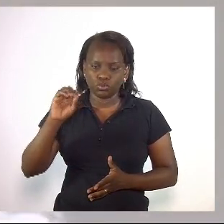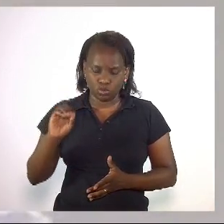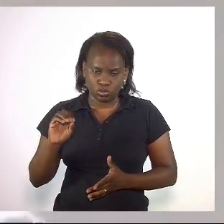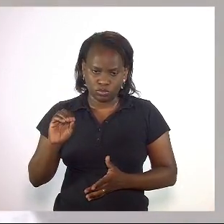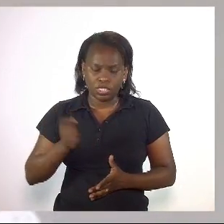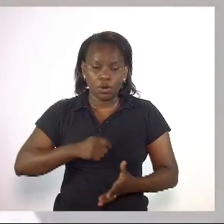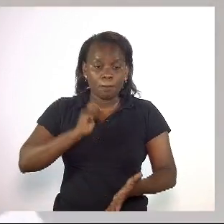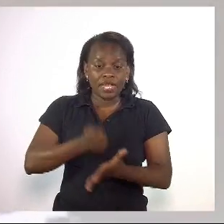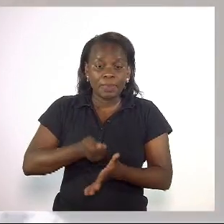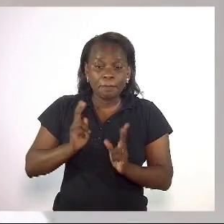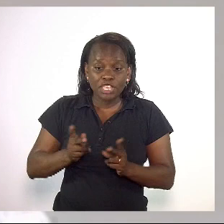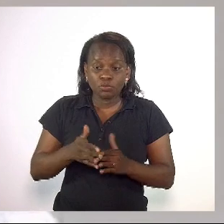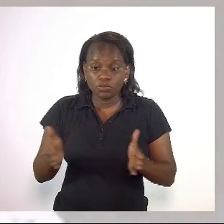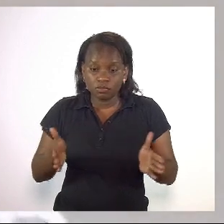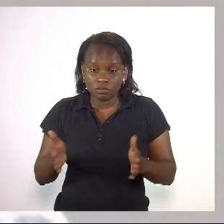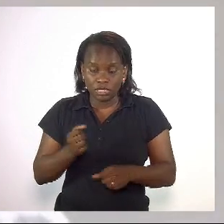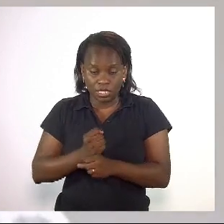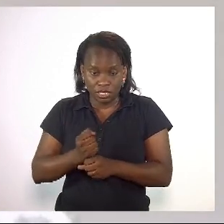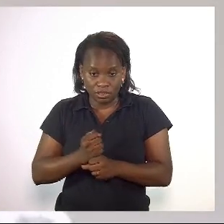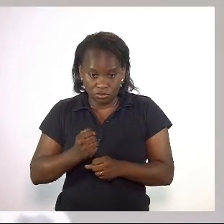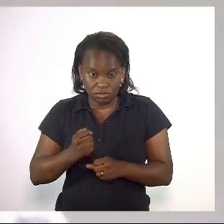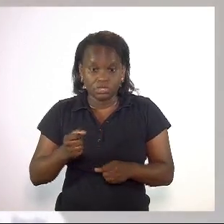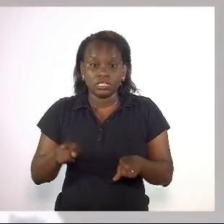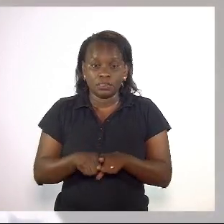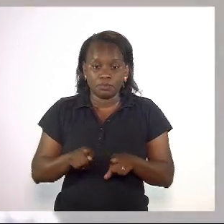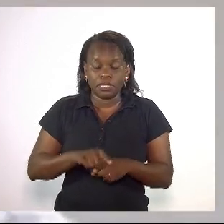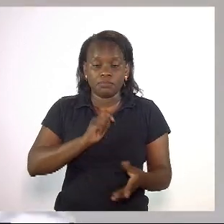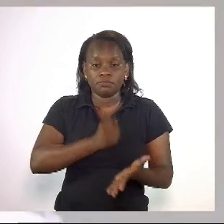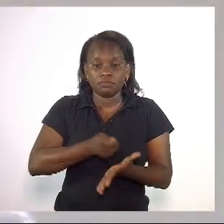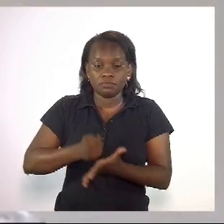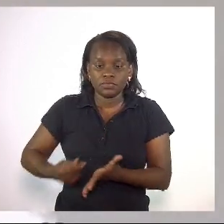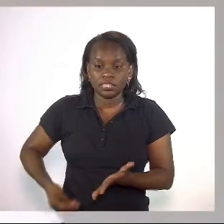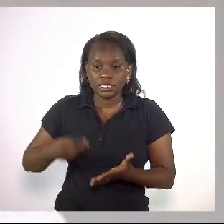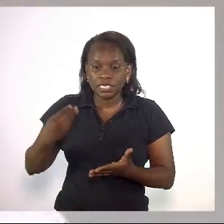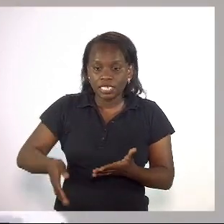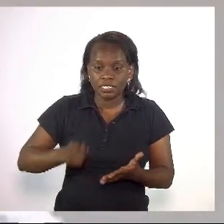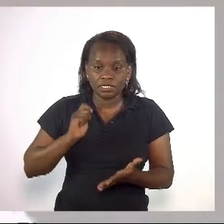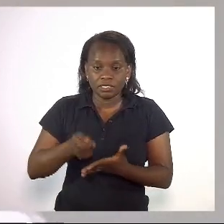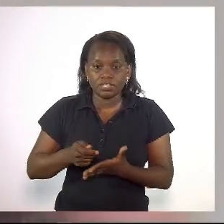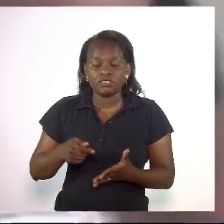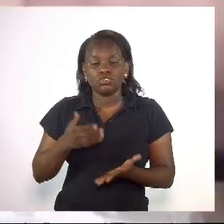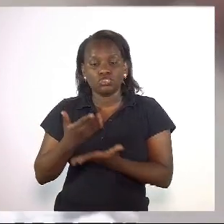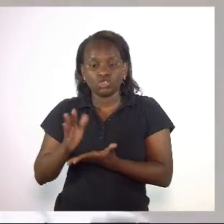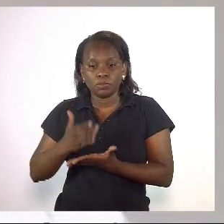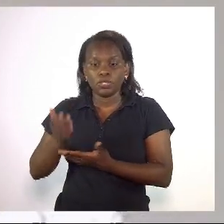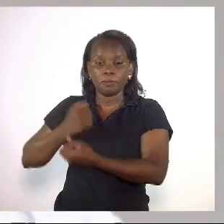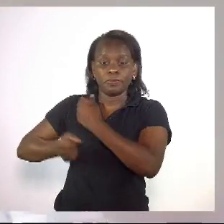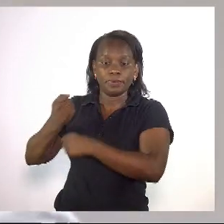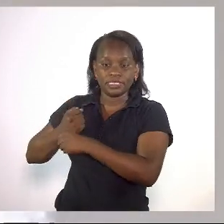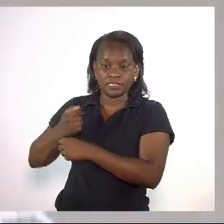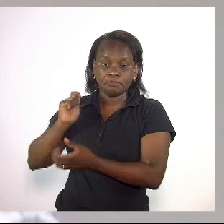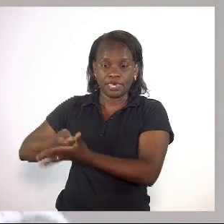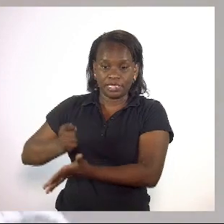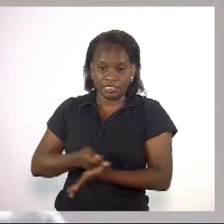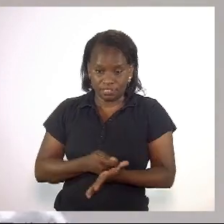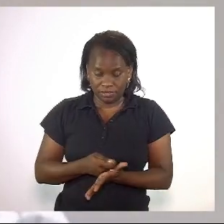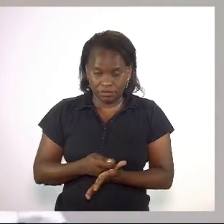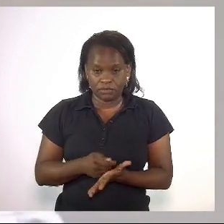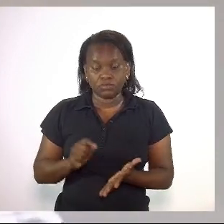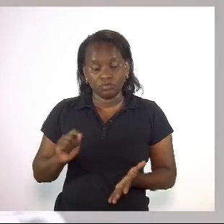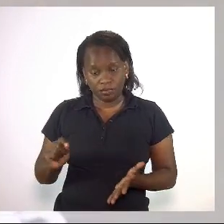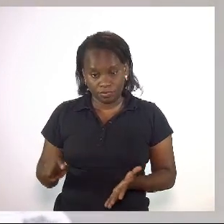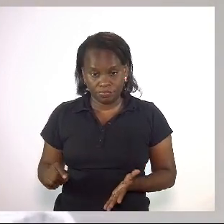próprio exercício e quanto eu desembolsei de caixa no próprio exercício para pagar de restos a pagar de outros exercícios. Ou